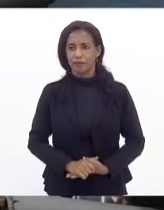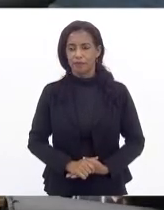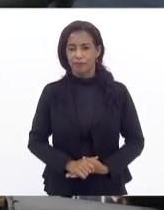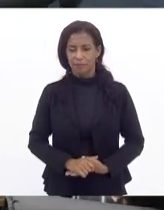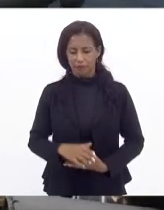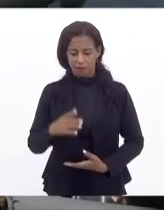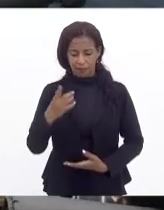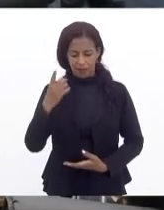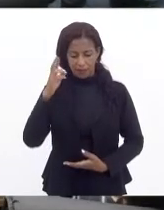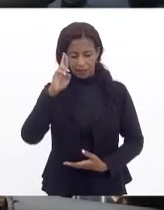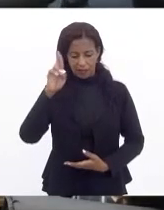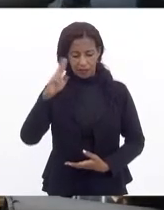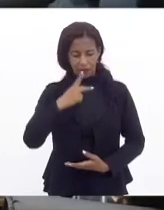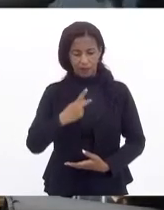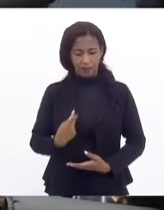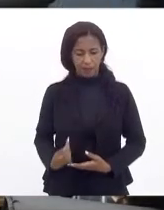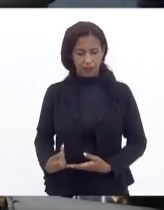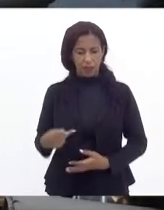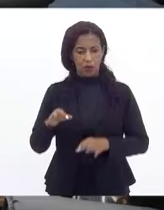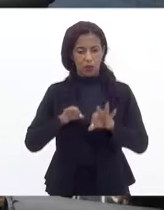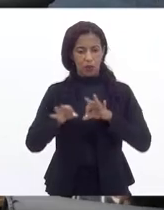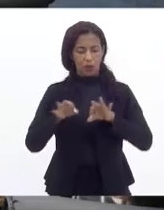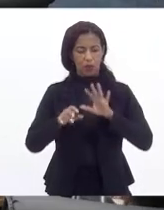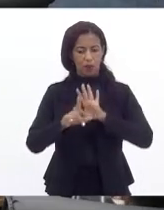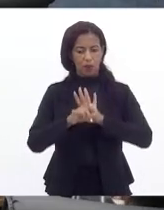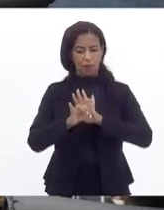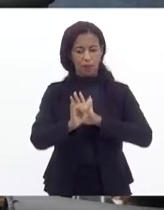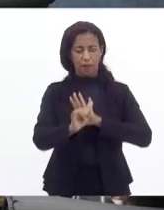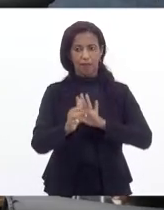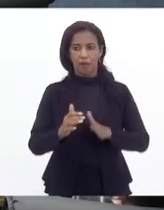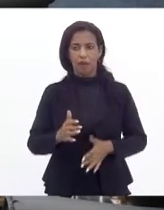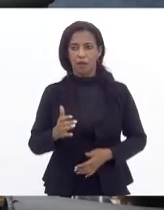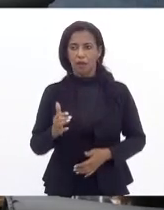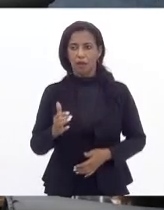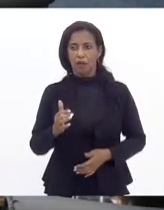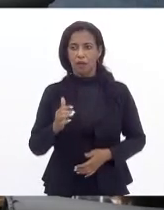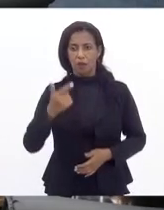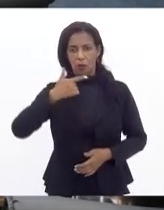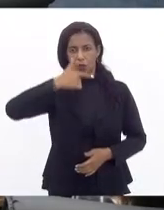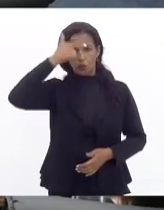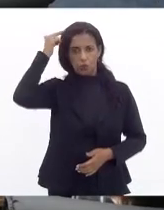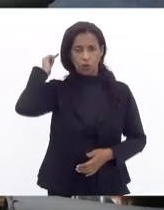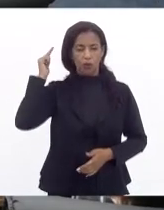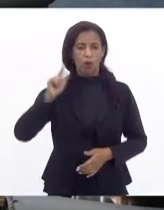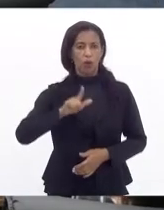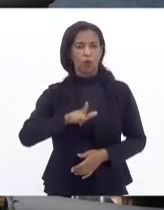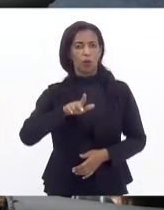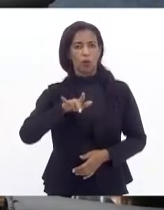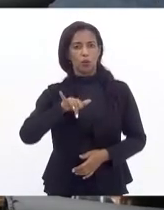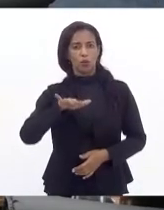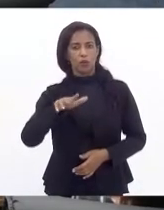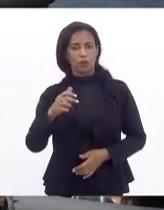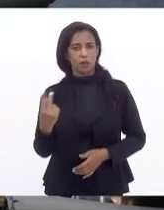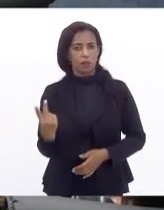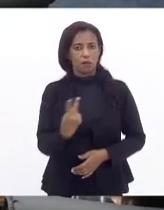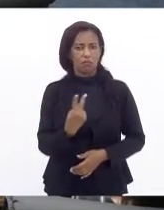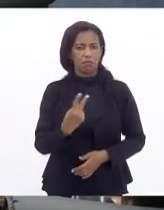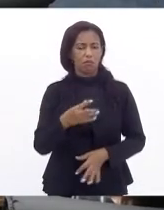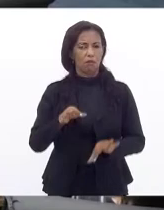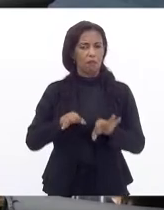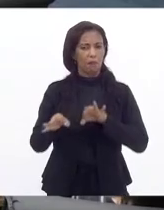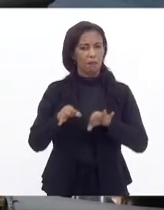Senhor presidente, o presente projeto de lei é de autoria do deputado Luiz Paulo e Lucinha, um projeto